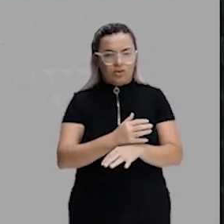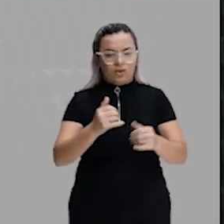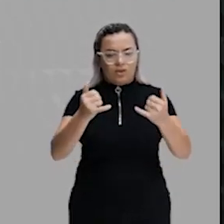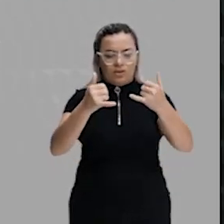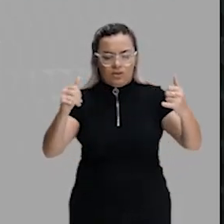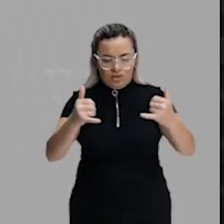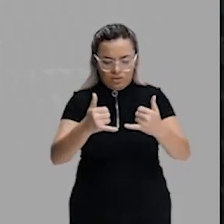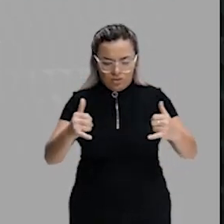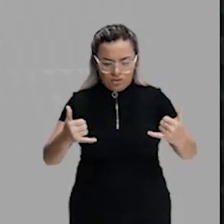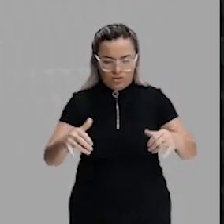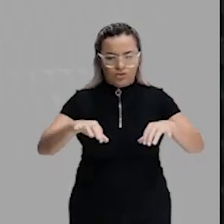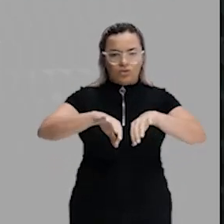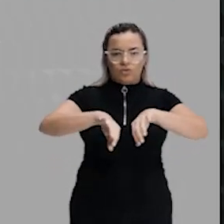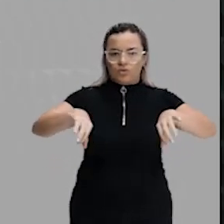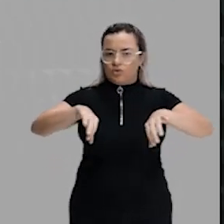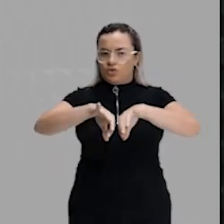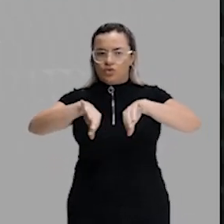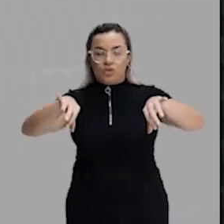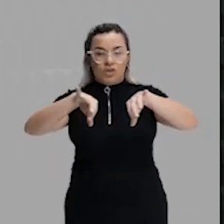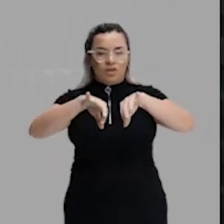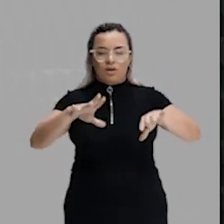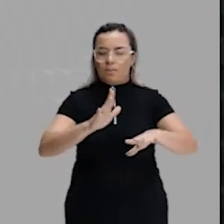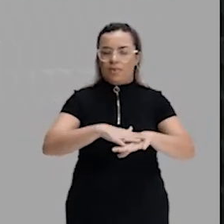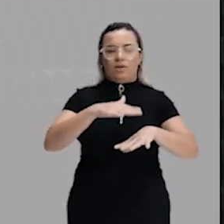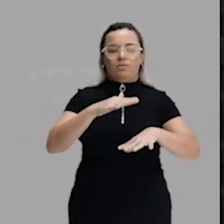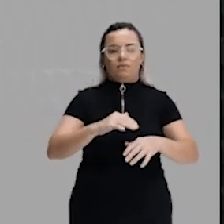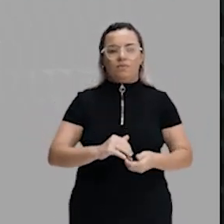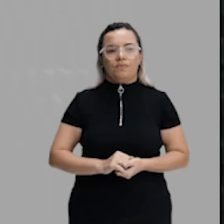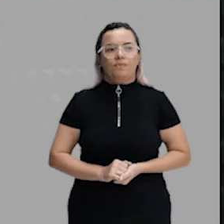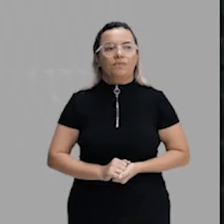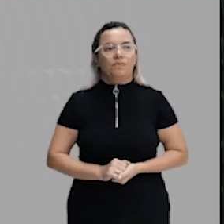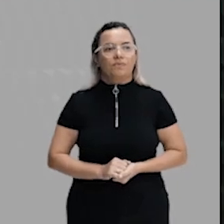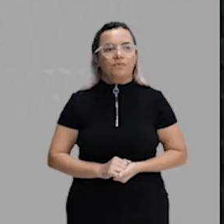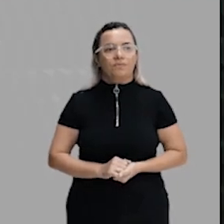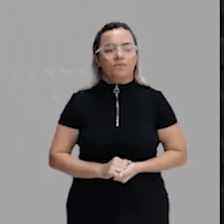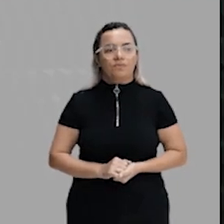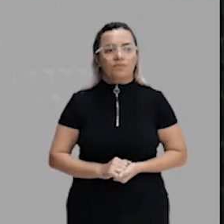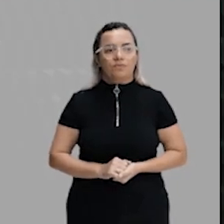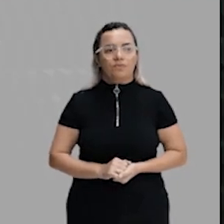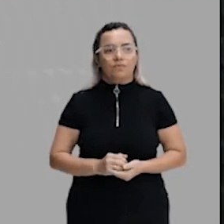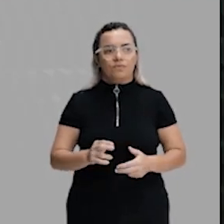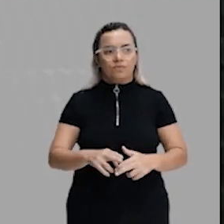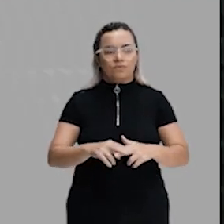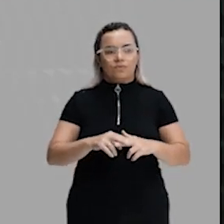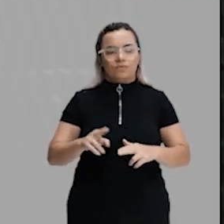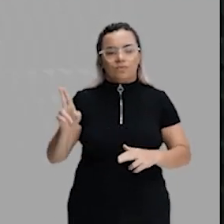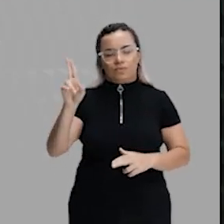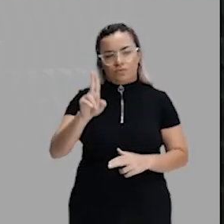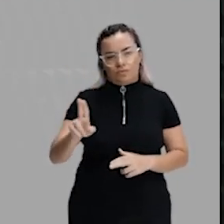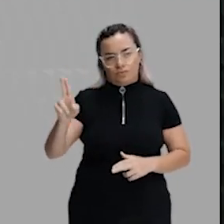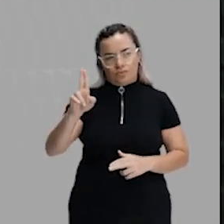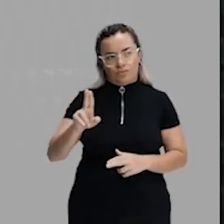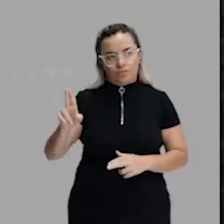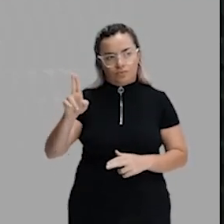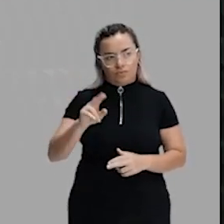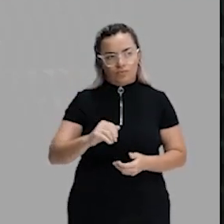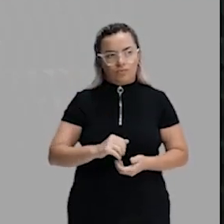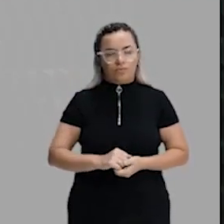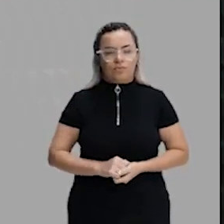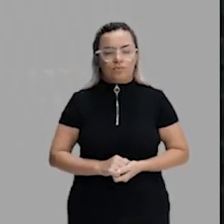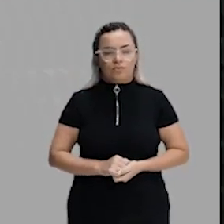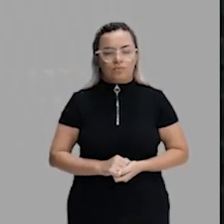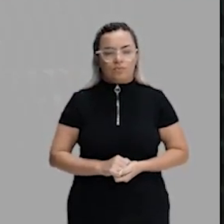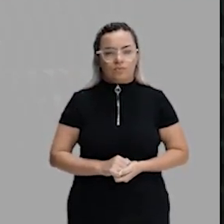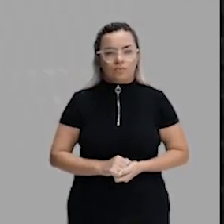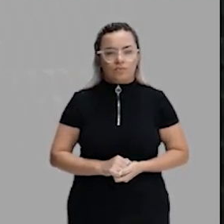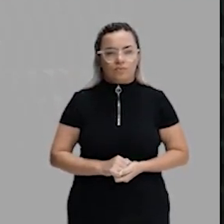ok? Então, aqui é o seguinte, nós vamos utilizar, pegando aqui a corrente elétrica, não é?